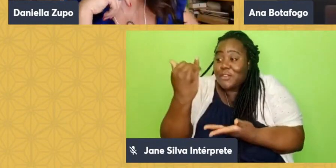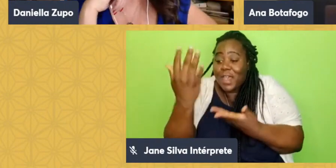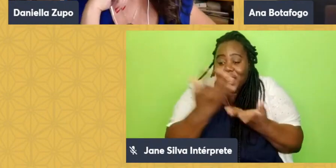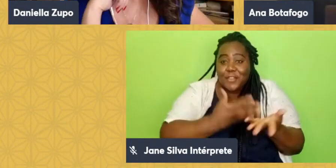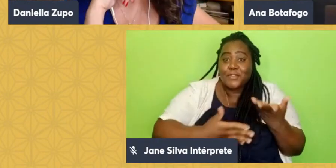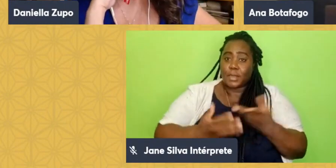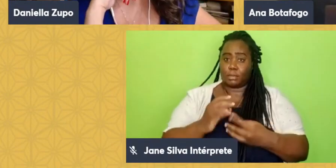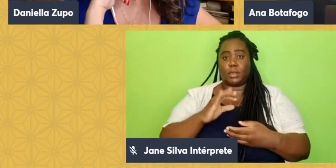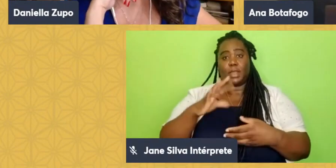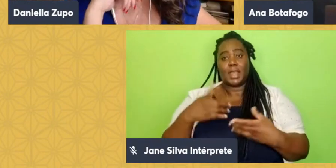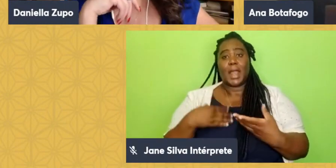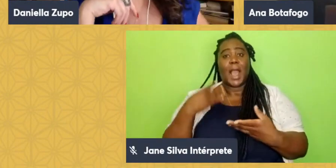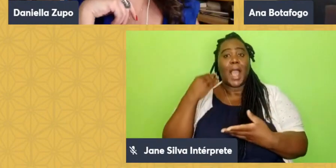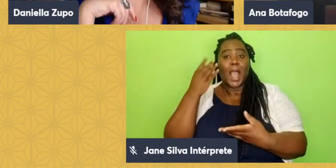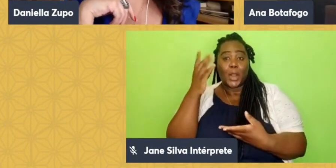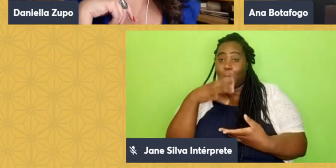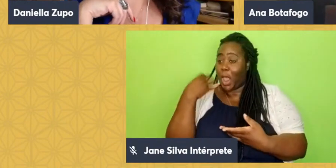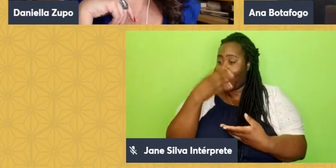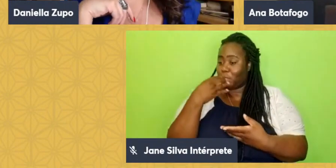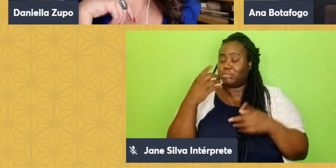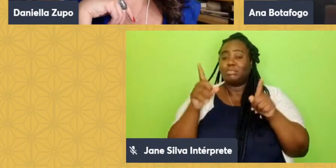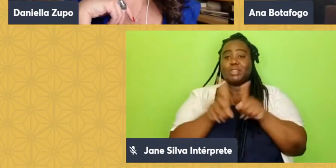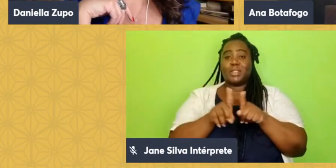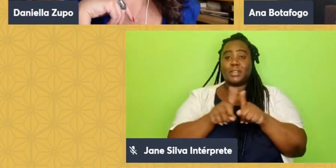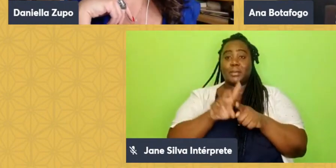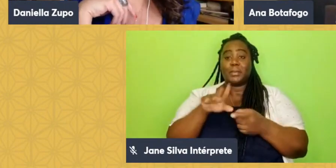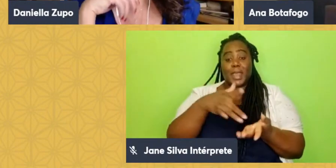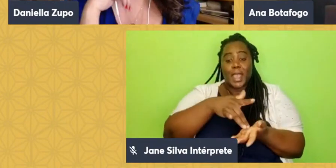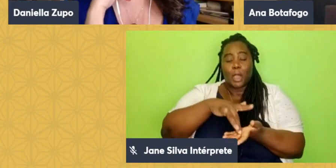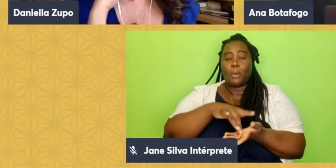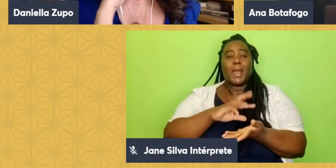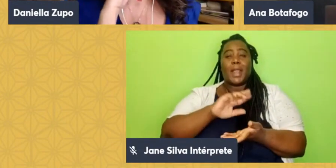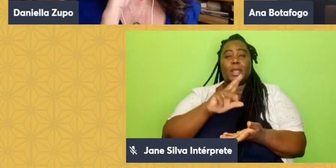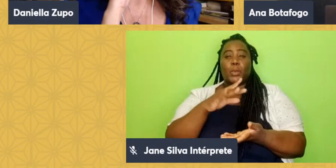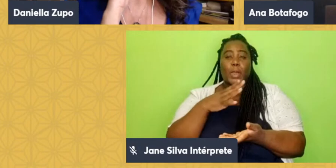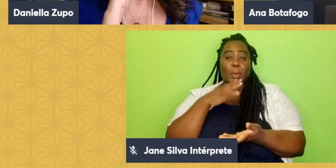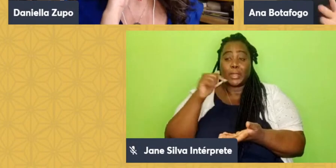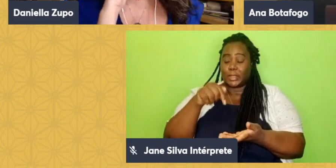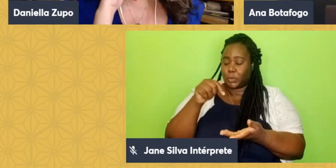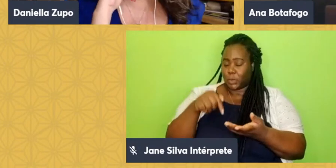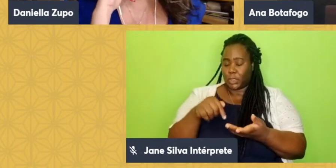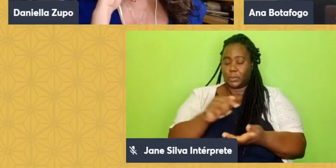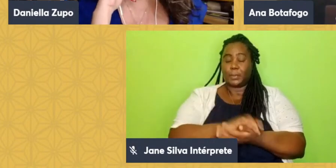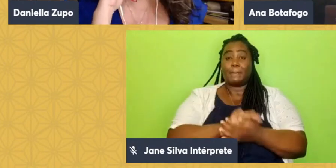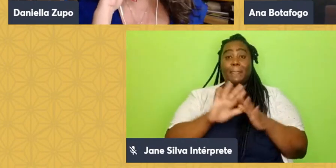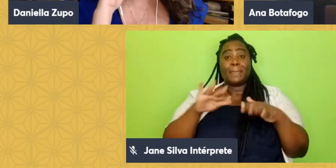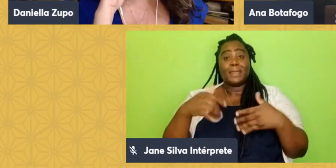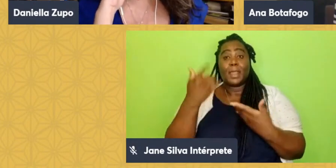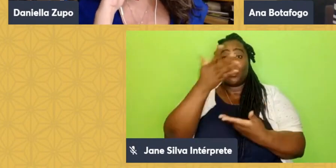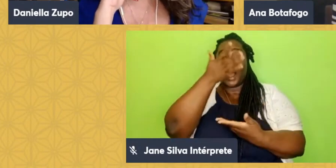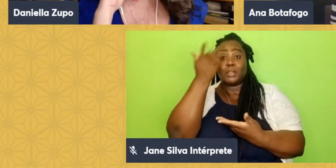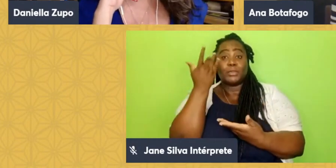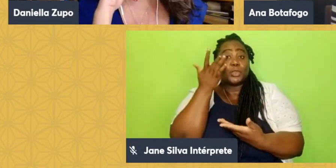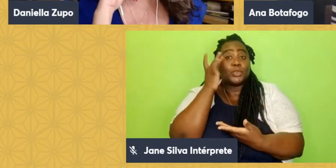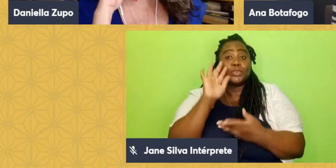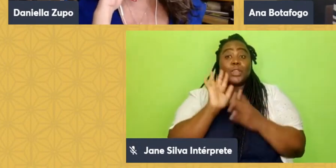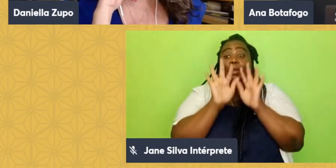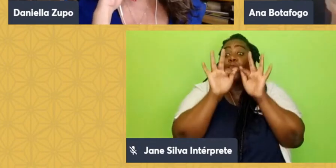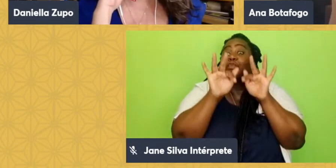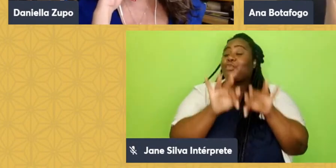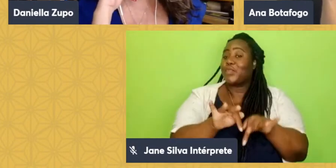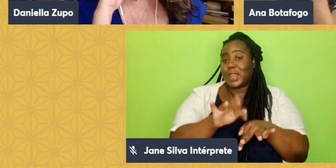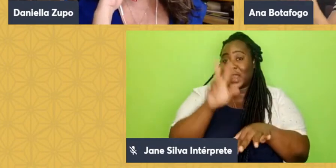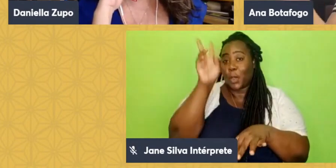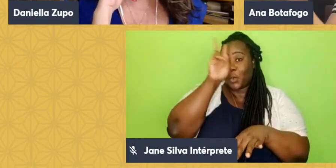claro que com a música e é um balé que não era muito conhecido aqui então o público não sabia o final da